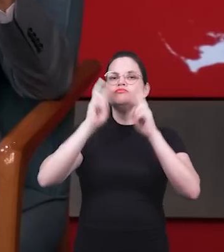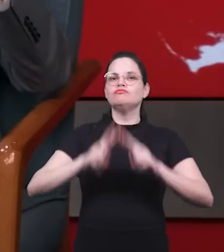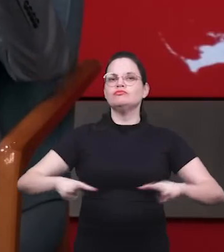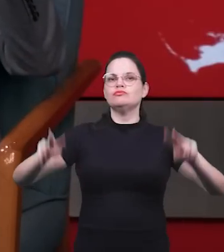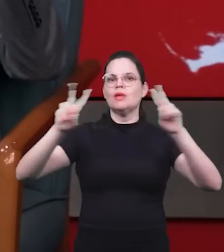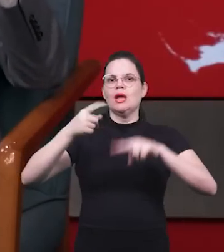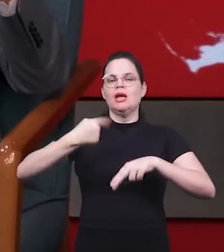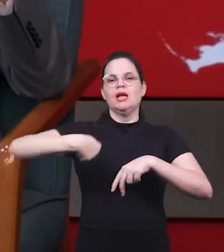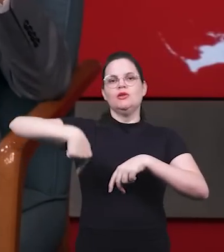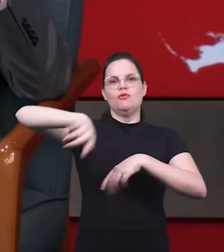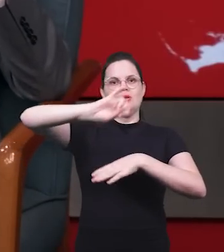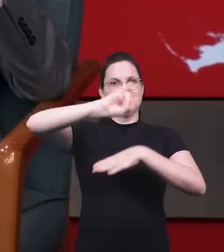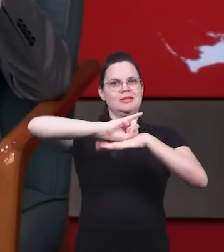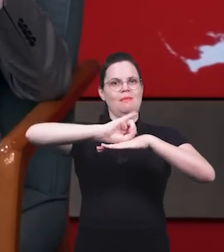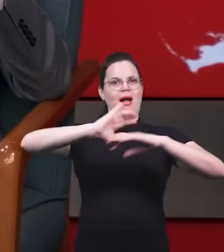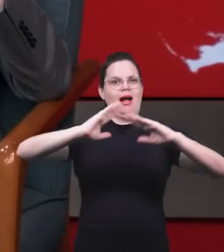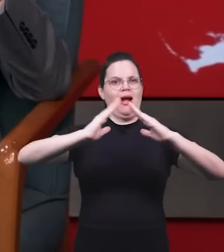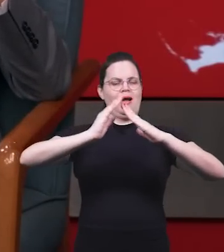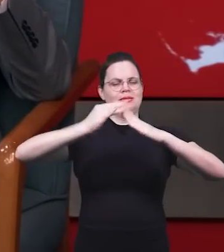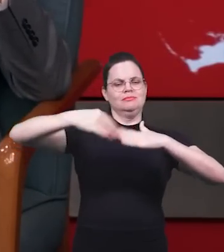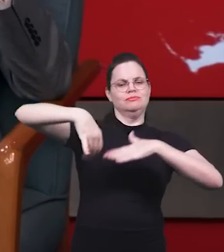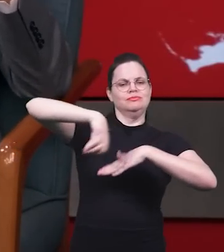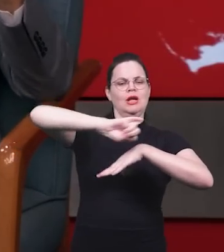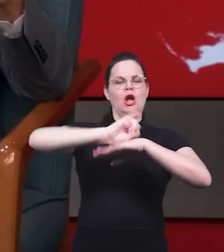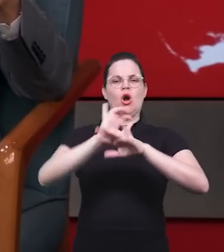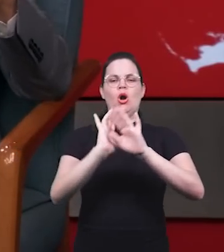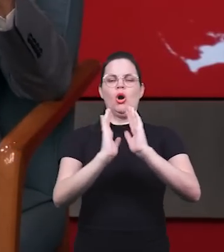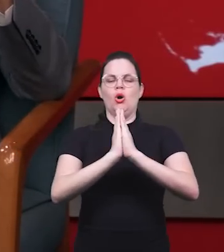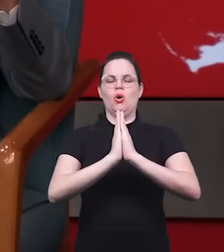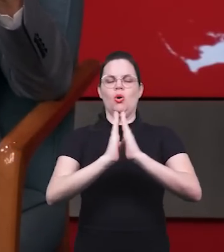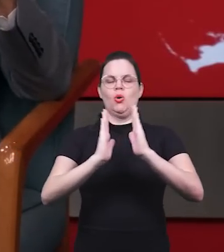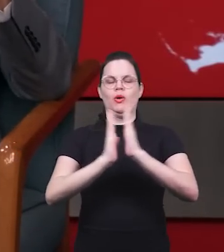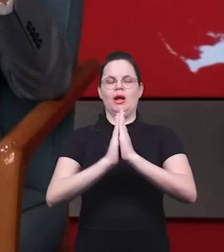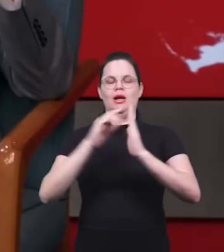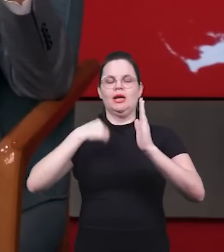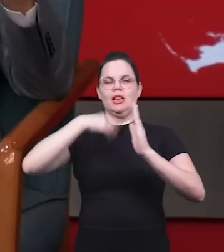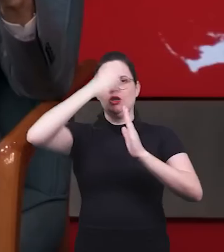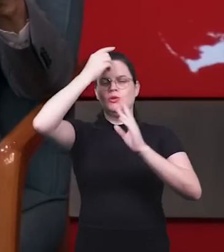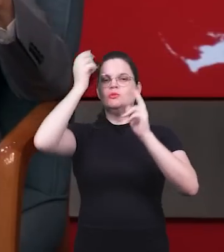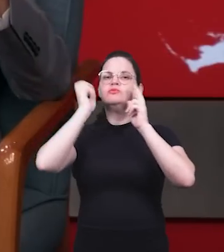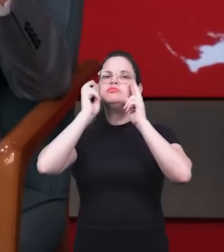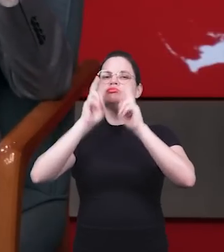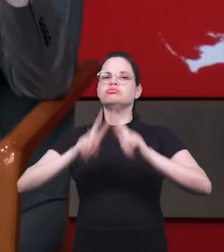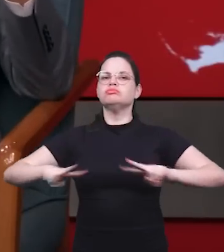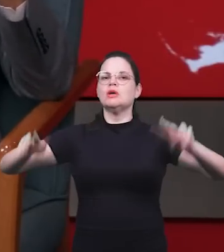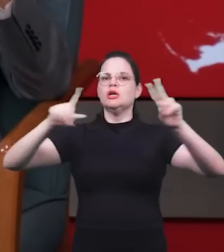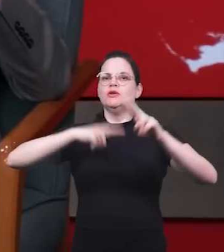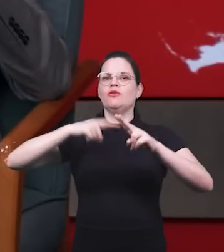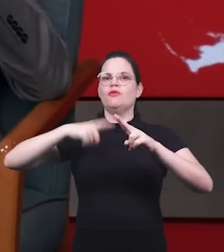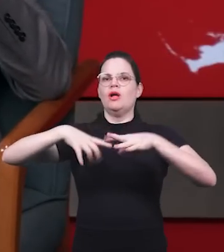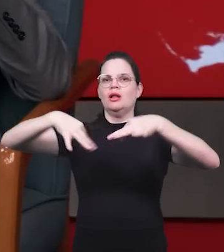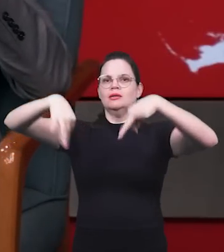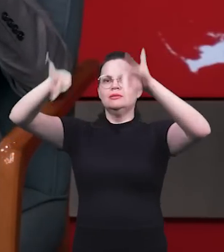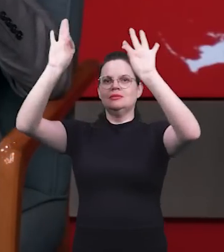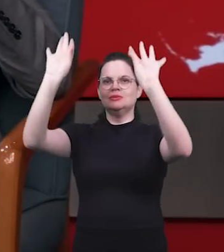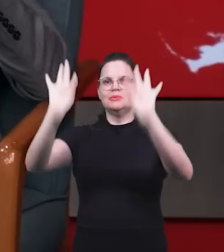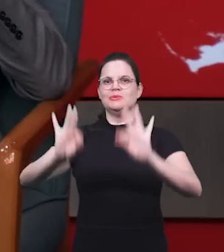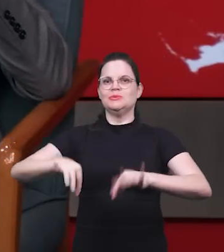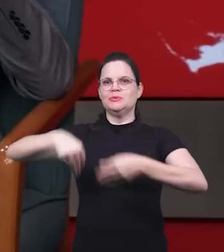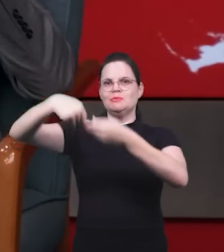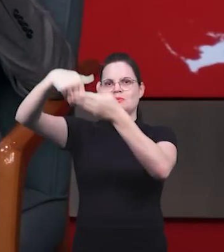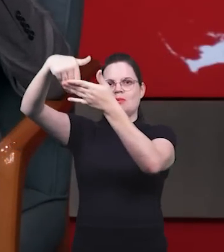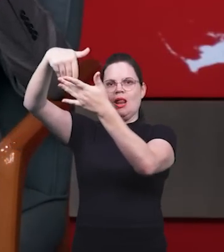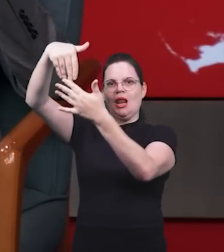com fome, subiu ao terraço para orar, e o Senhor mostrou a ele na visão vários, todos os tipos de